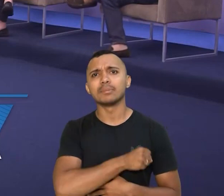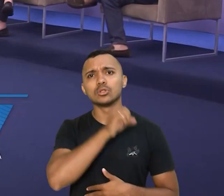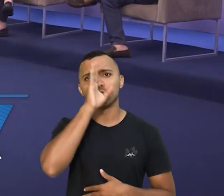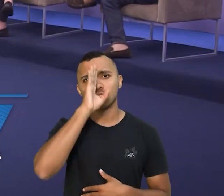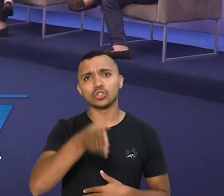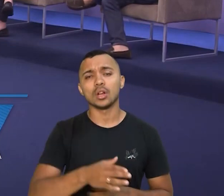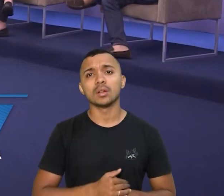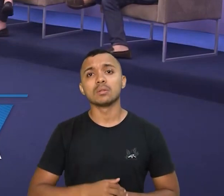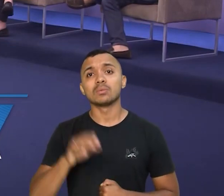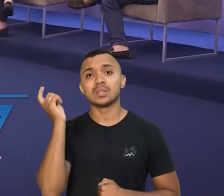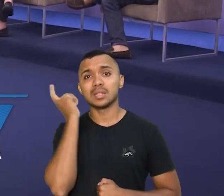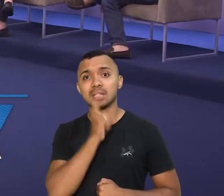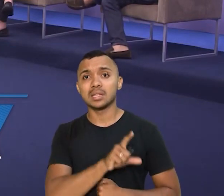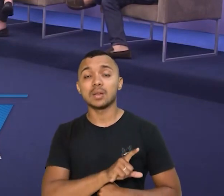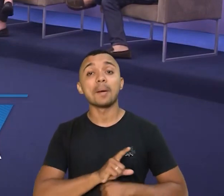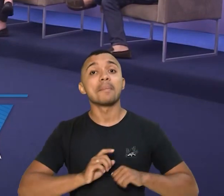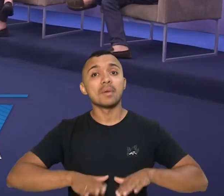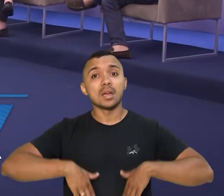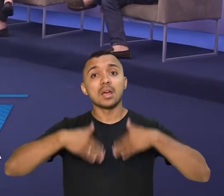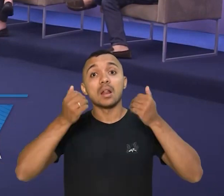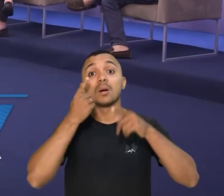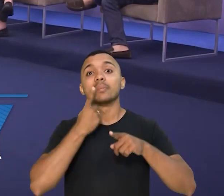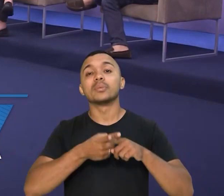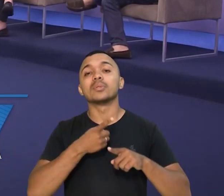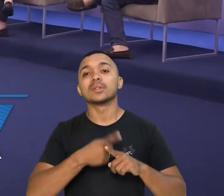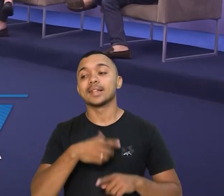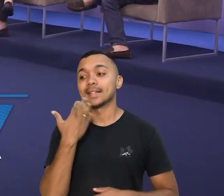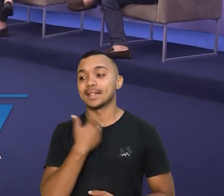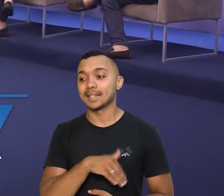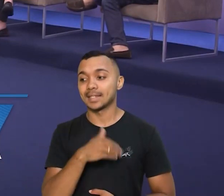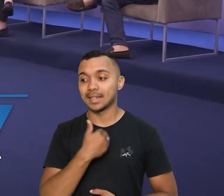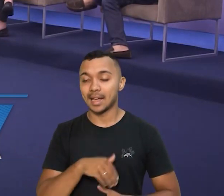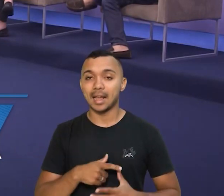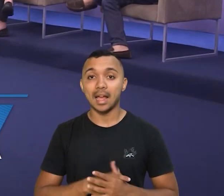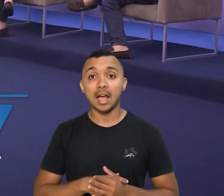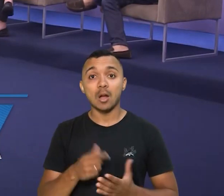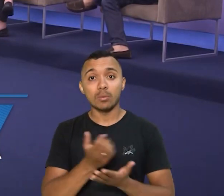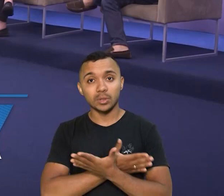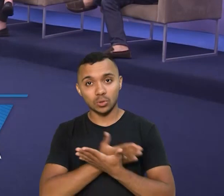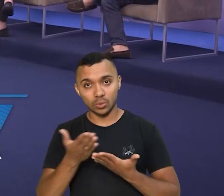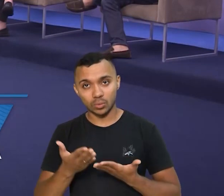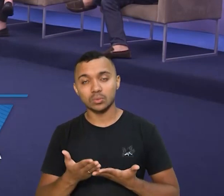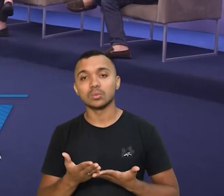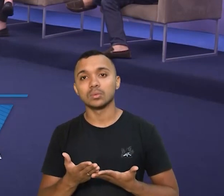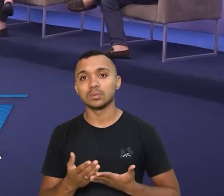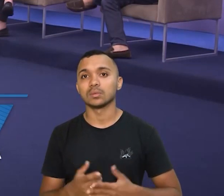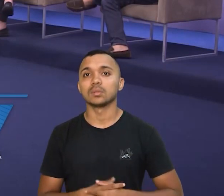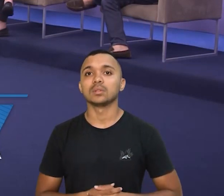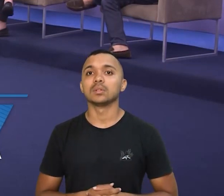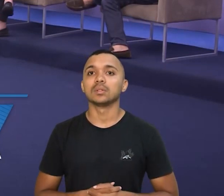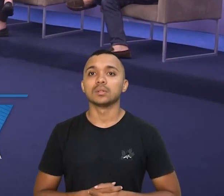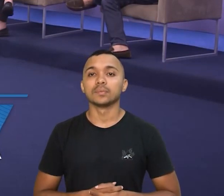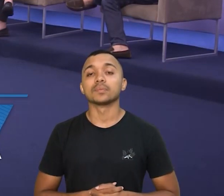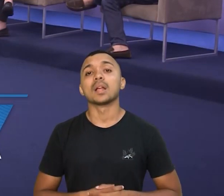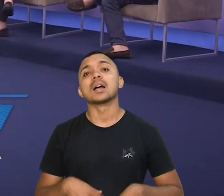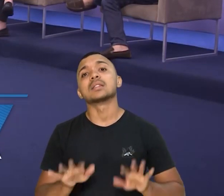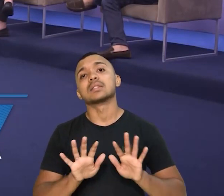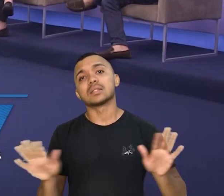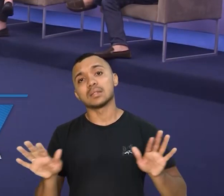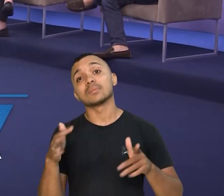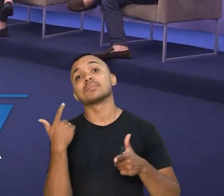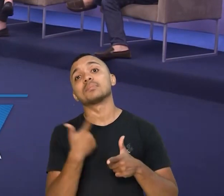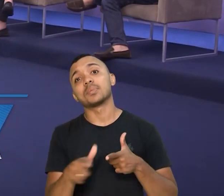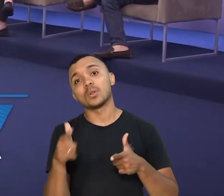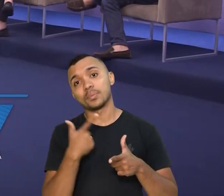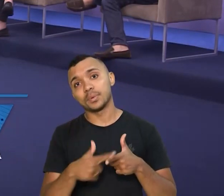uma melhorada ultimamente, porque o Ceará foi punido e foi jogar no PV. Só que agora nos últimos 11 jogos foram 6 jogos. Esse é que é o problema, não, vamos